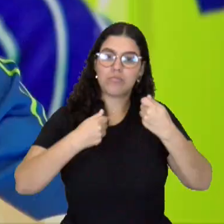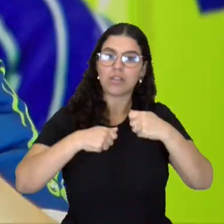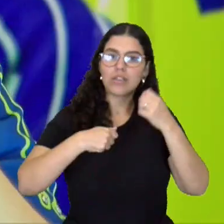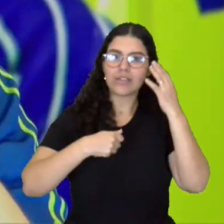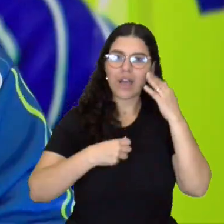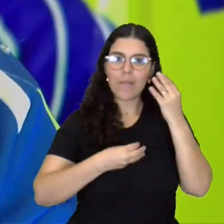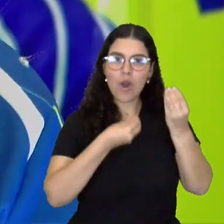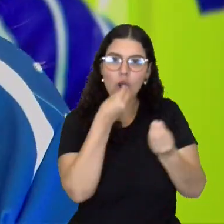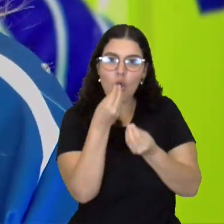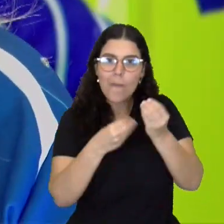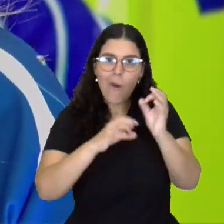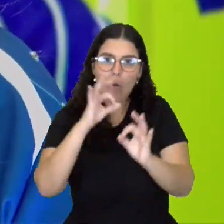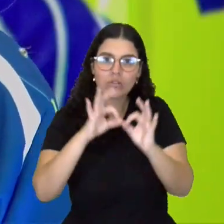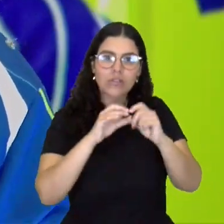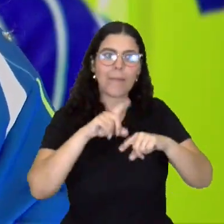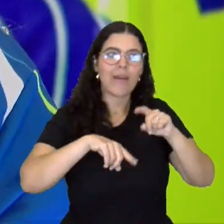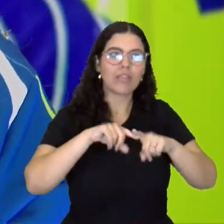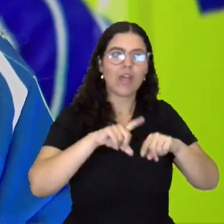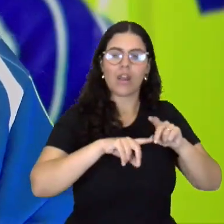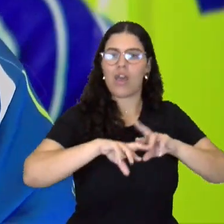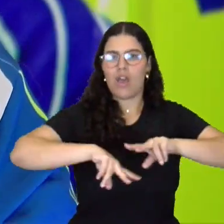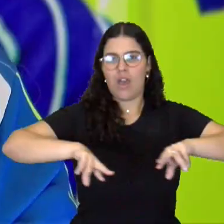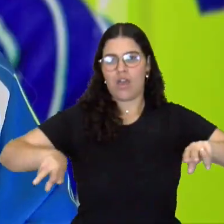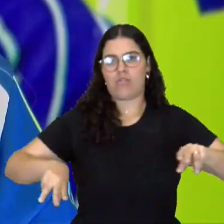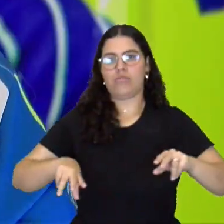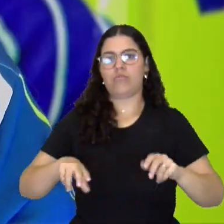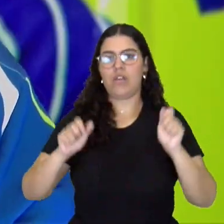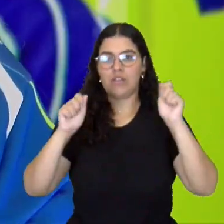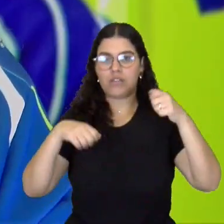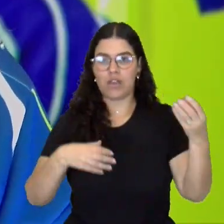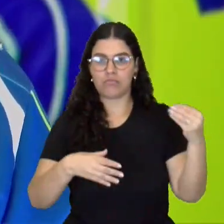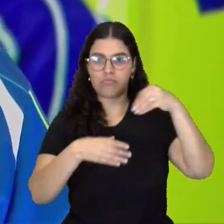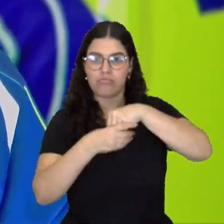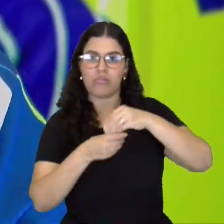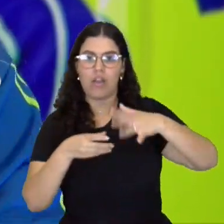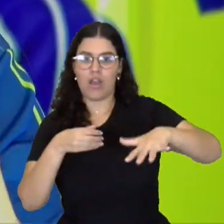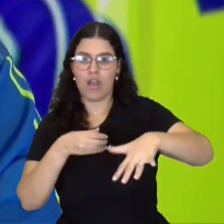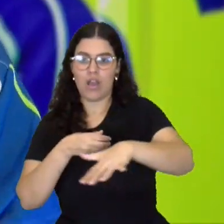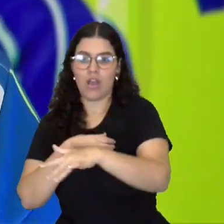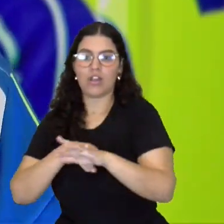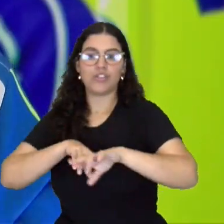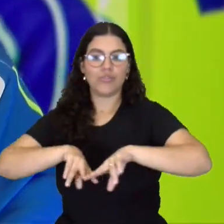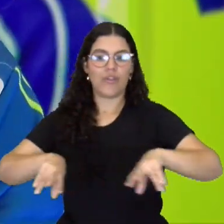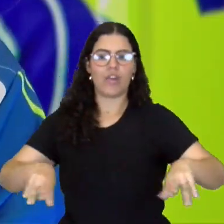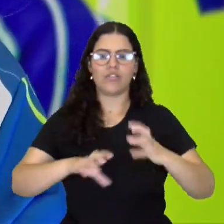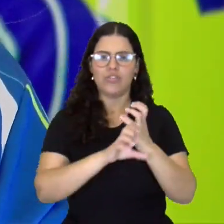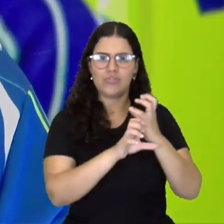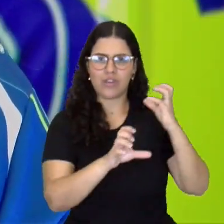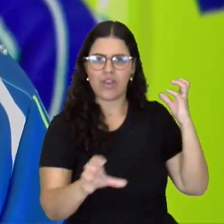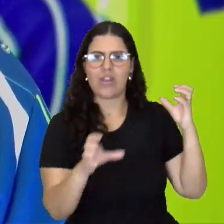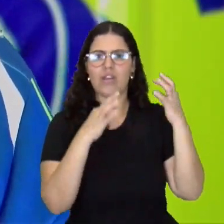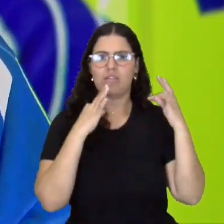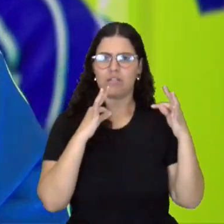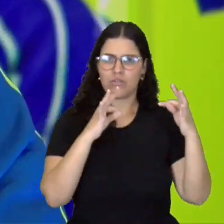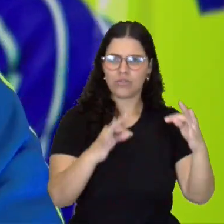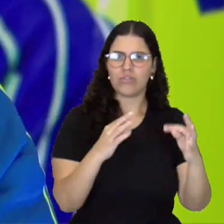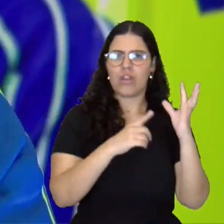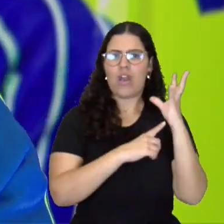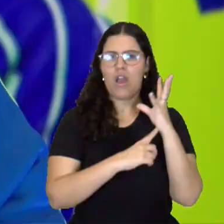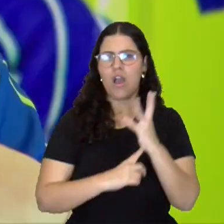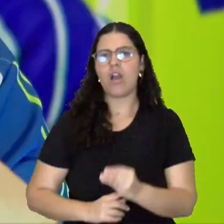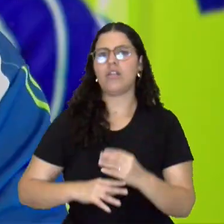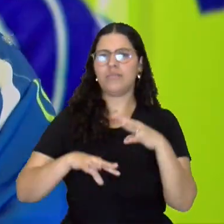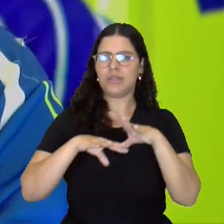isso a gente integra todas essas áreas, além de tecnologia, de engenharia, de artes, de matemática. Os